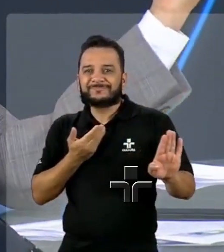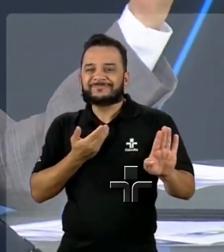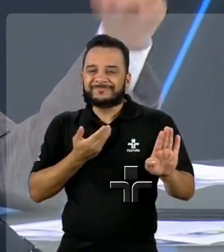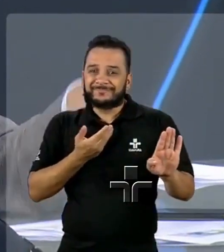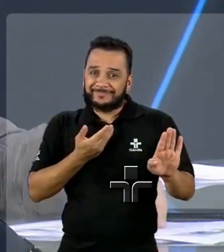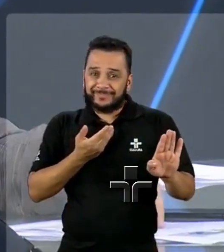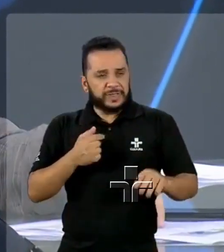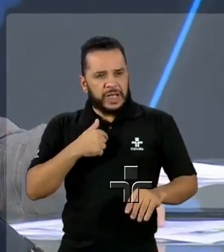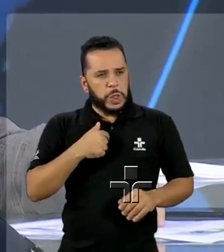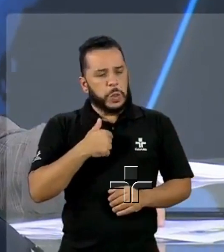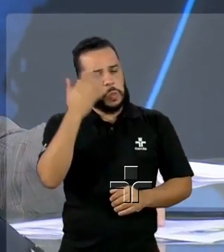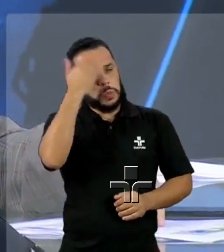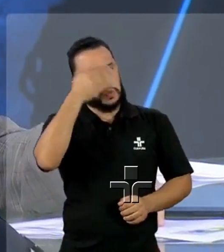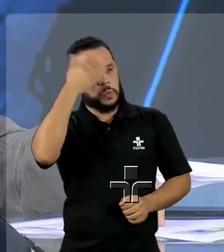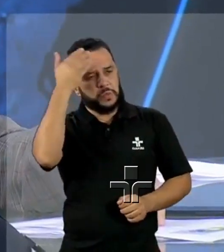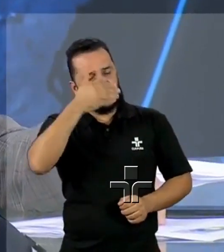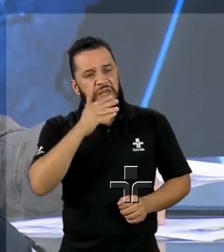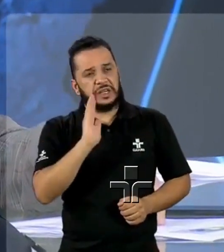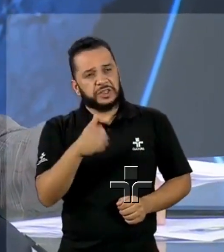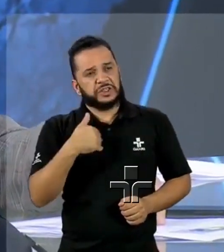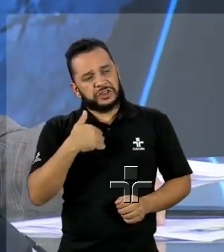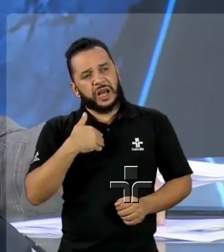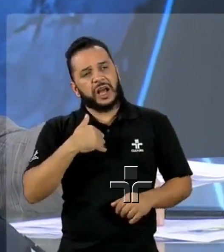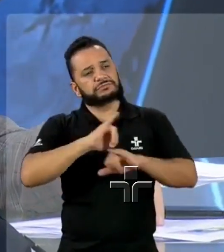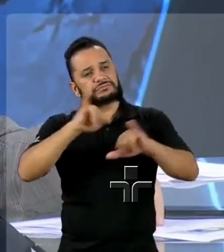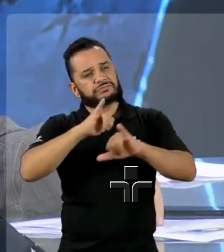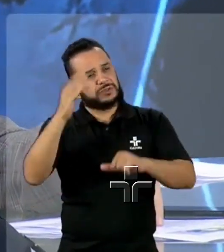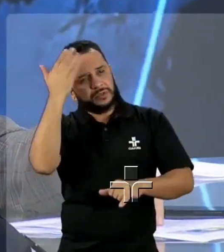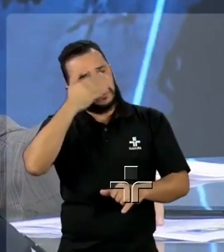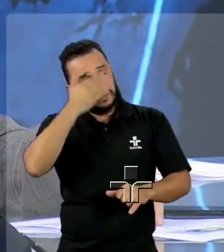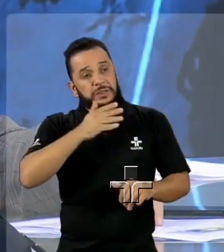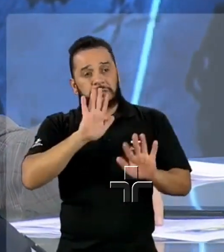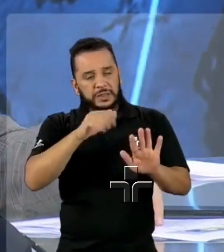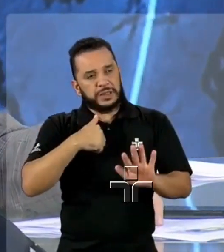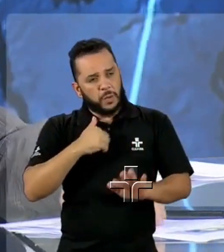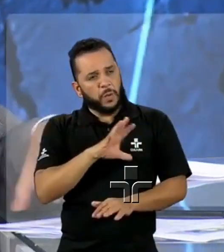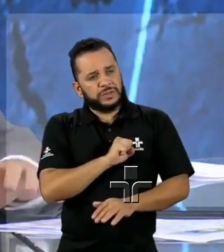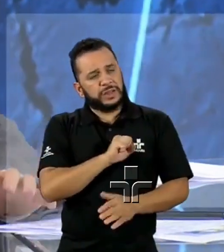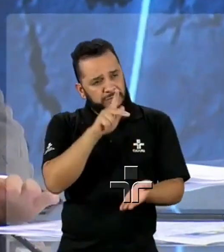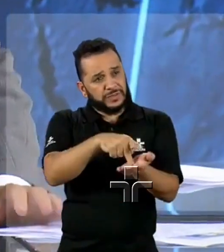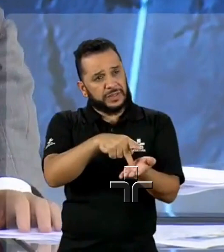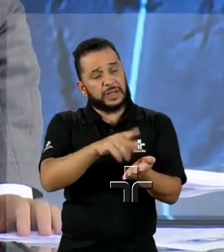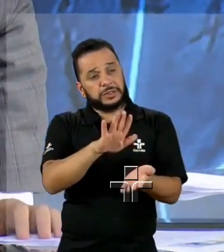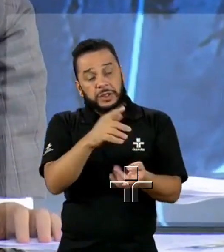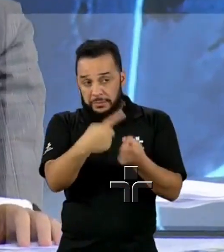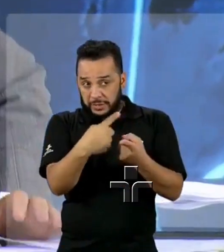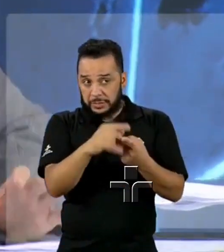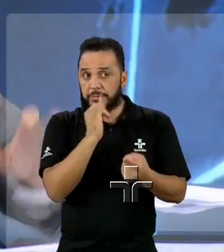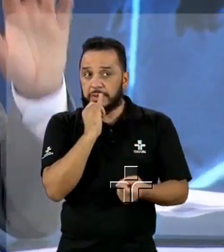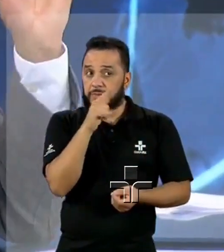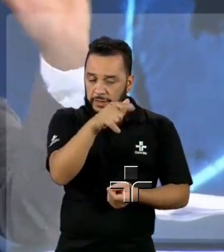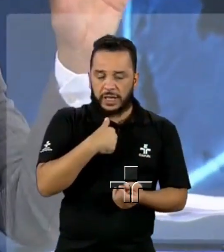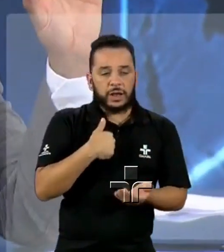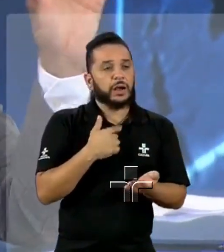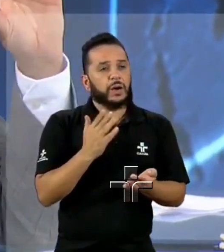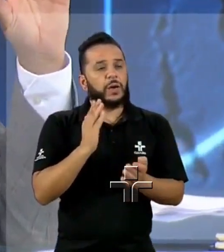vi essa matéria e eu gostei muito disso, porque quando você começa